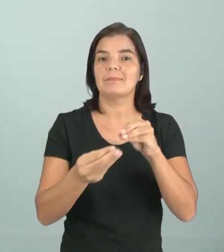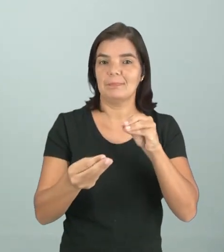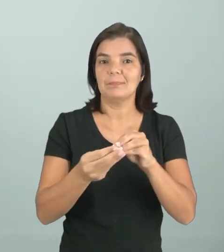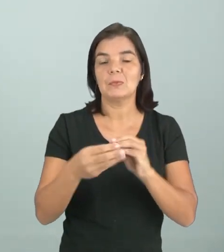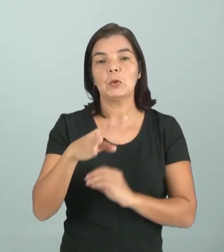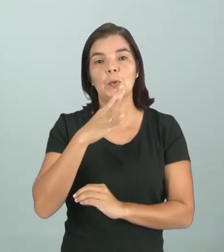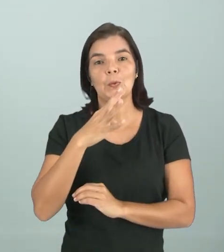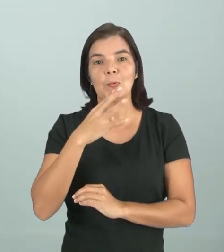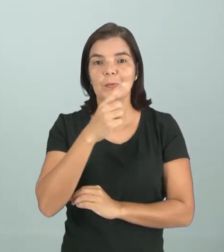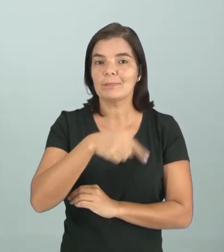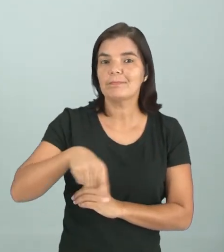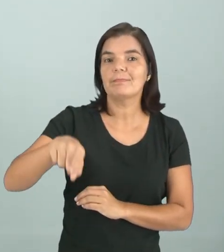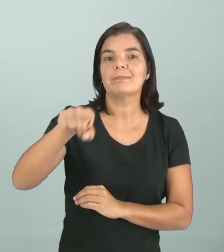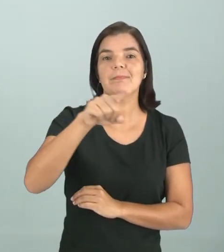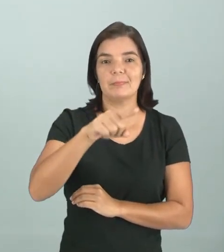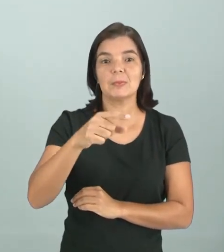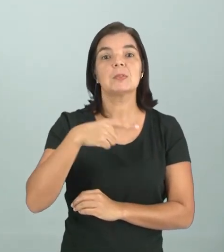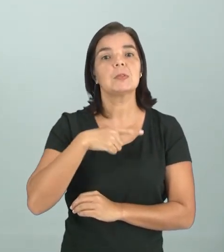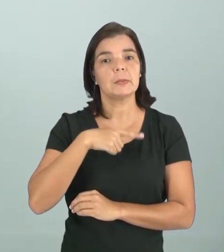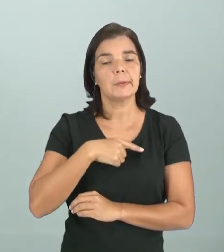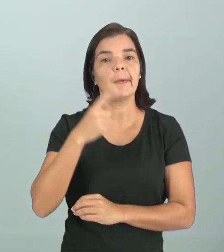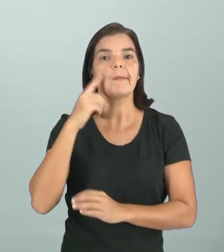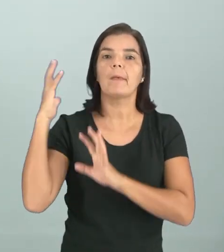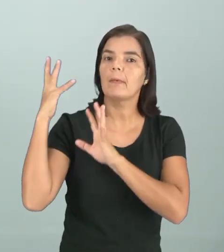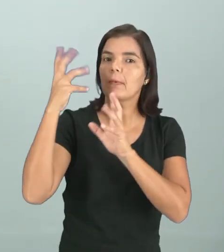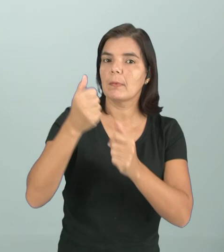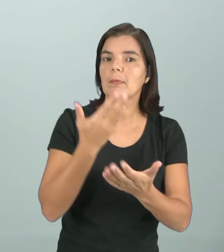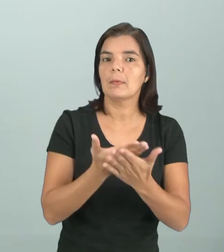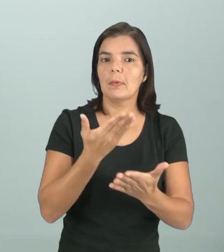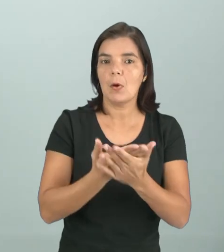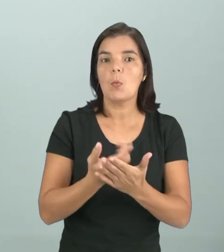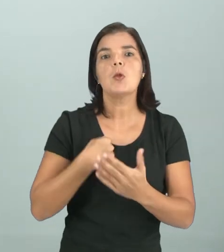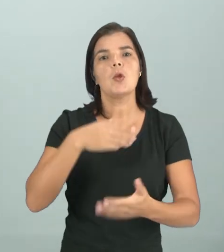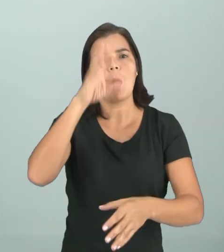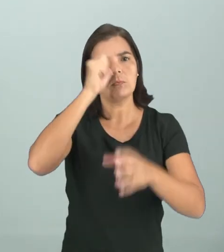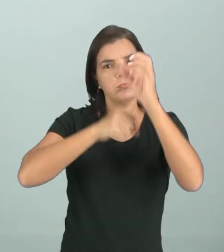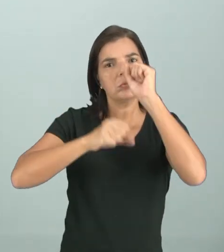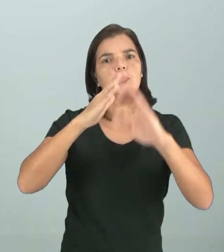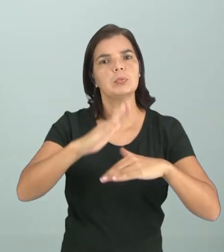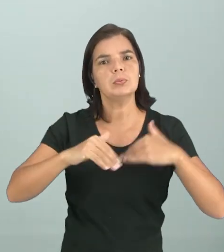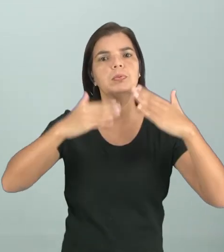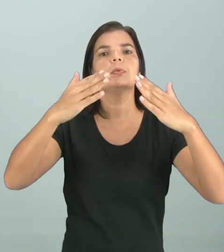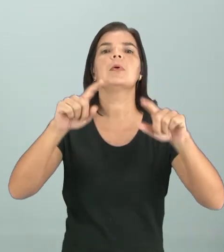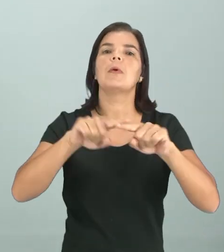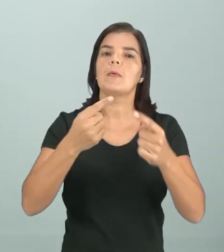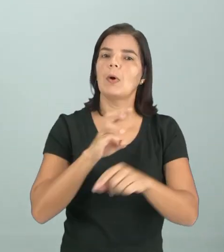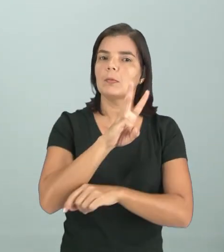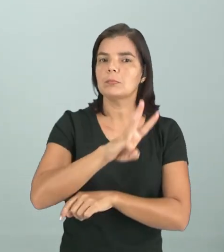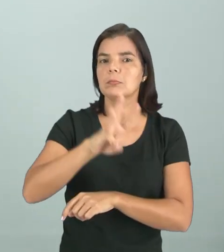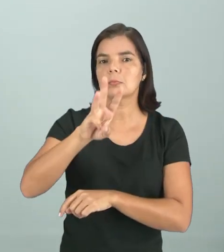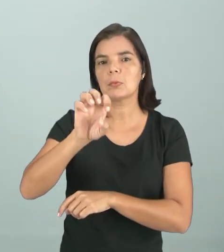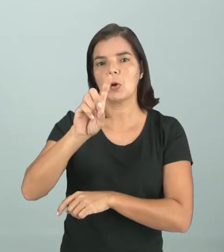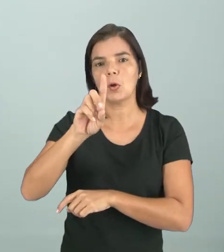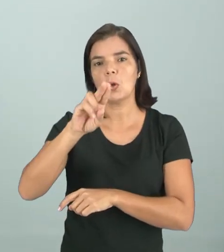nos conhecimentos de vocês. Para você poder rever essa aula e poder aprender um pouquinho mais, você vai lá no site